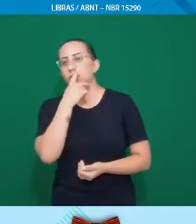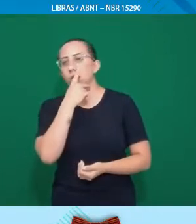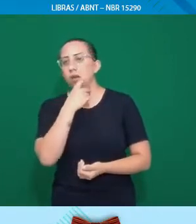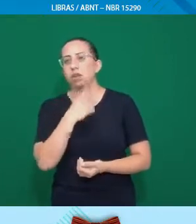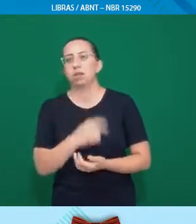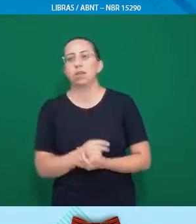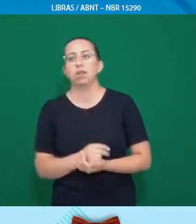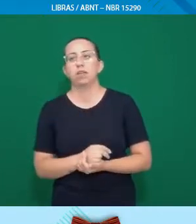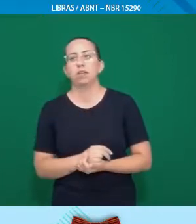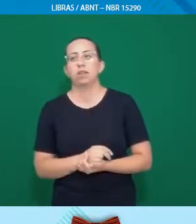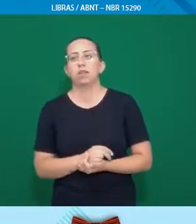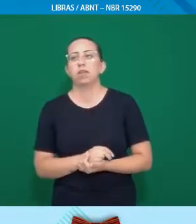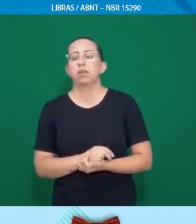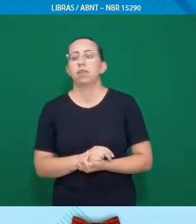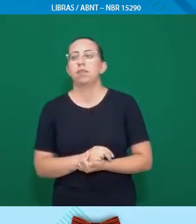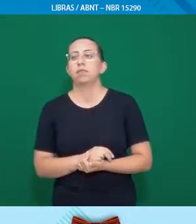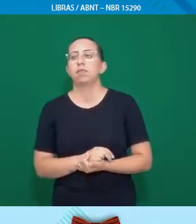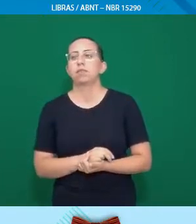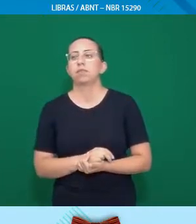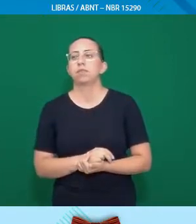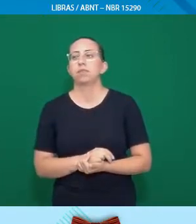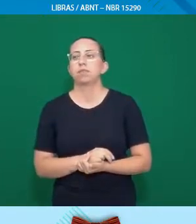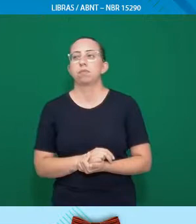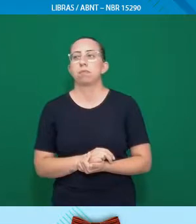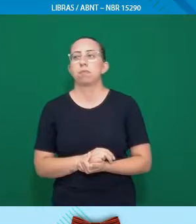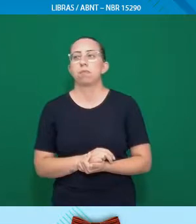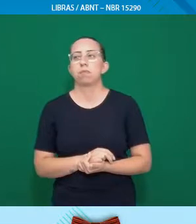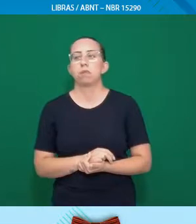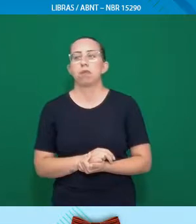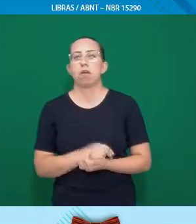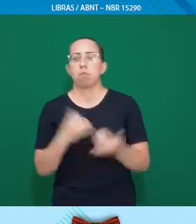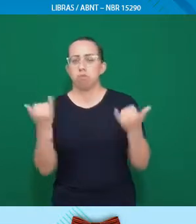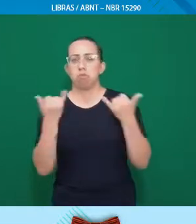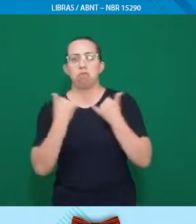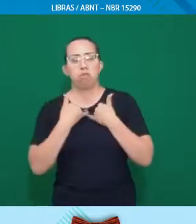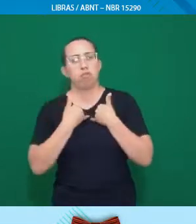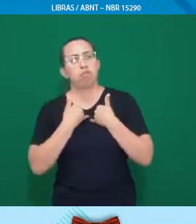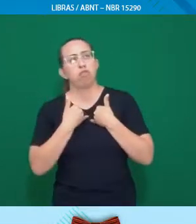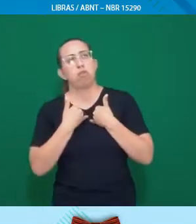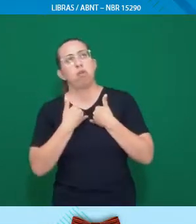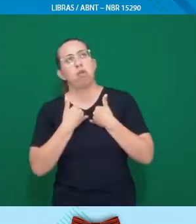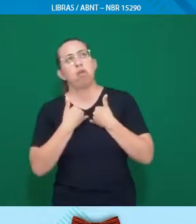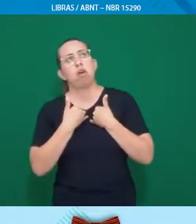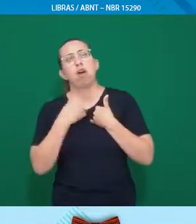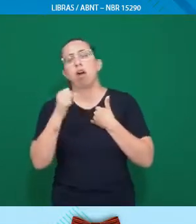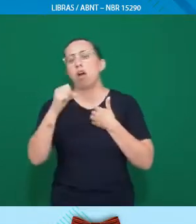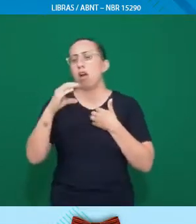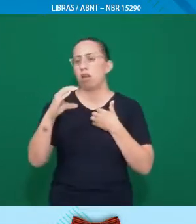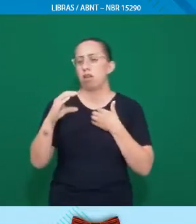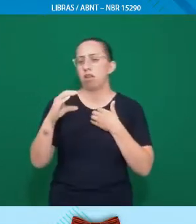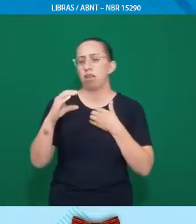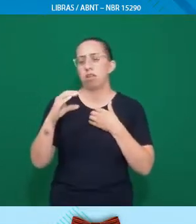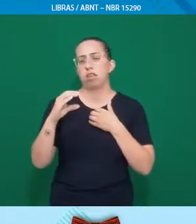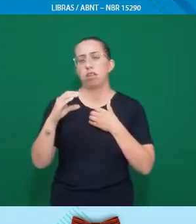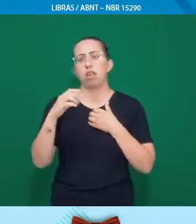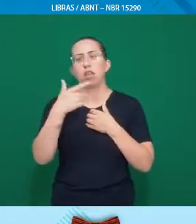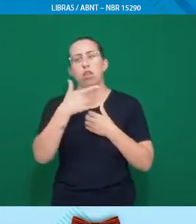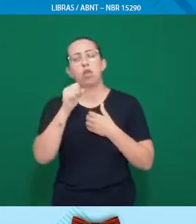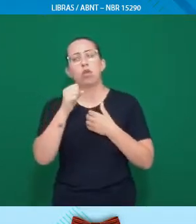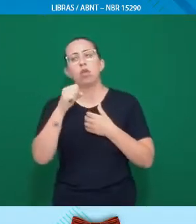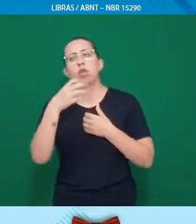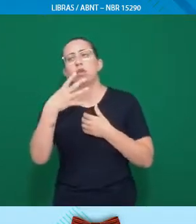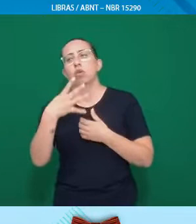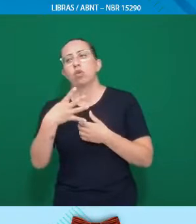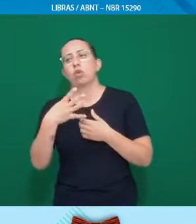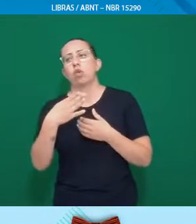colaborar com o senhor é uma notícia que recebemos até o presidente do seu notícia e uma passado a esses E aí a